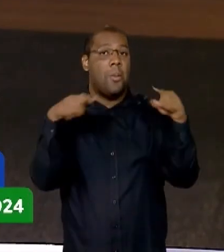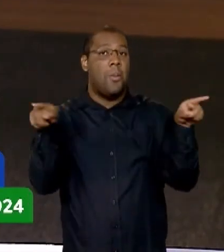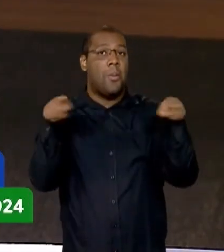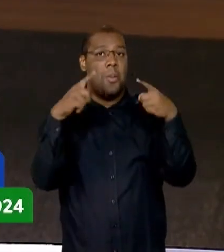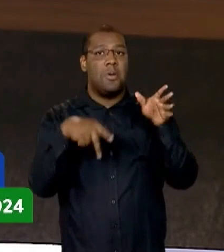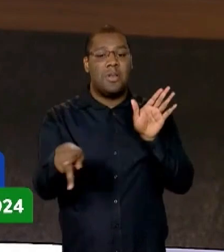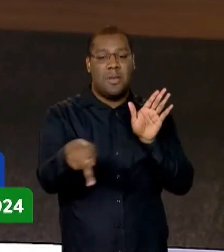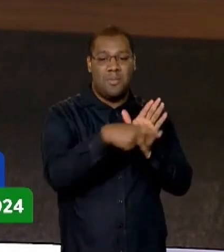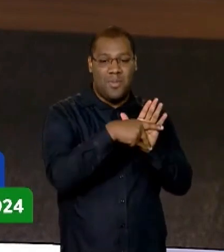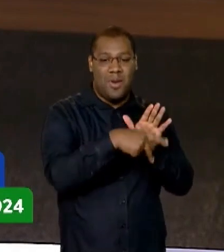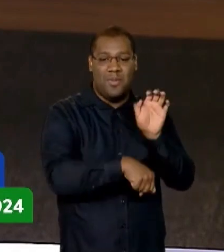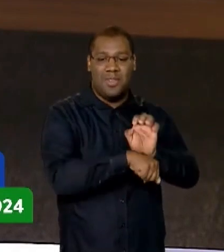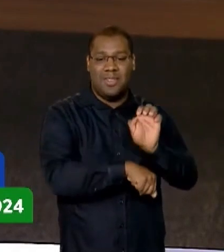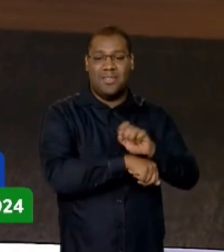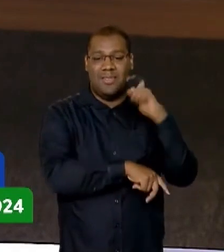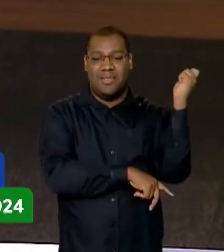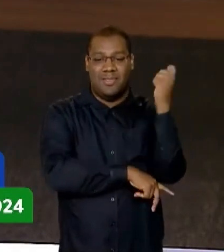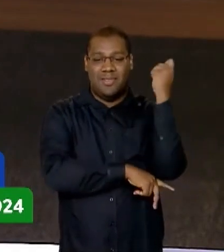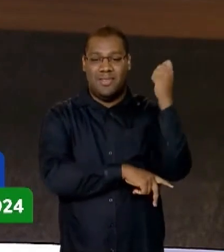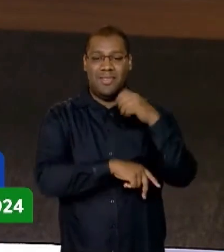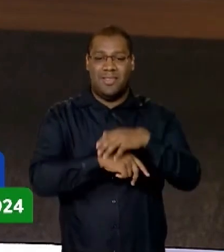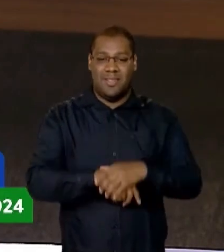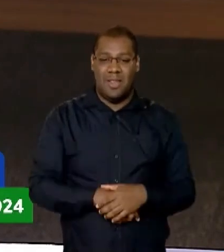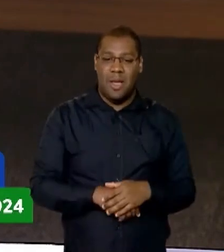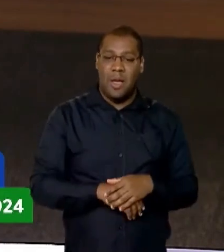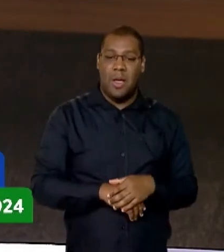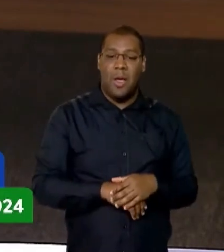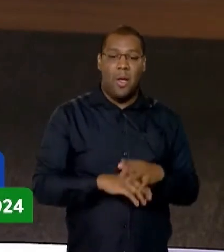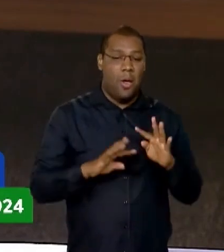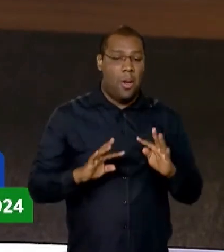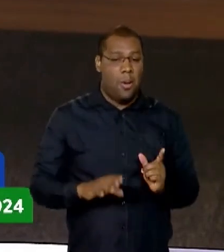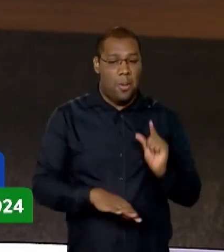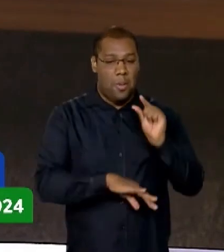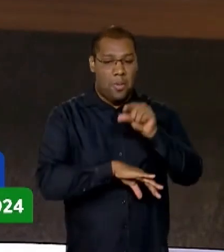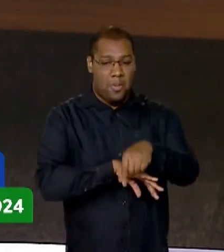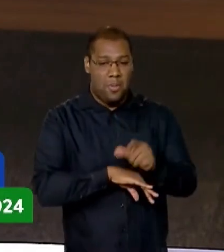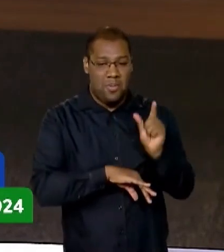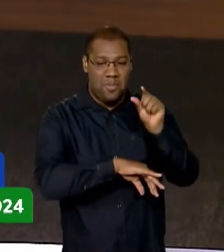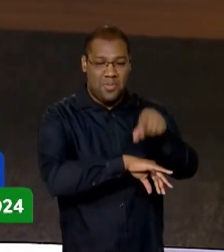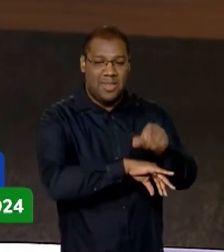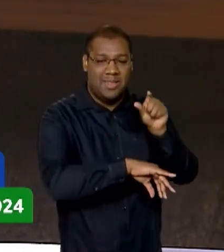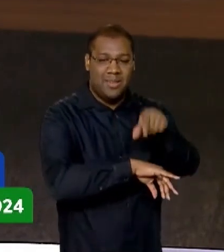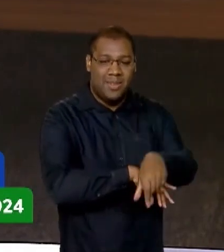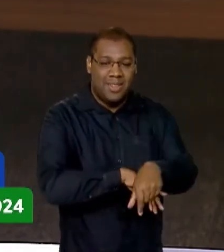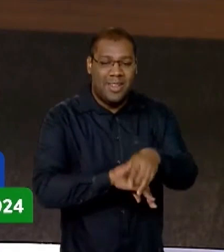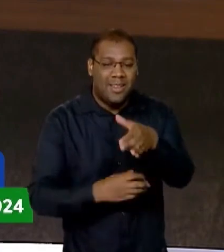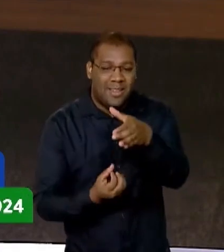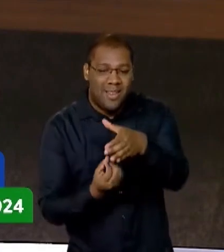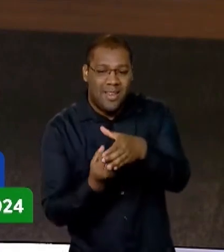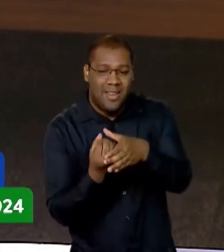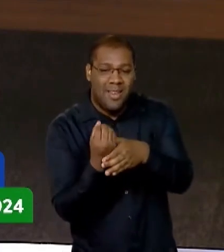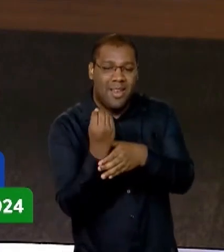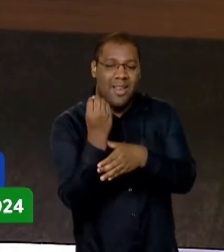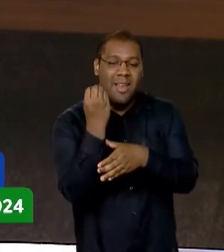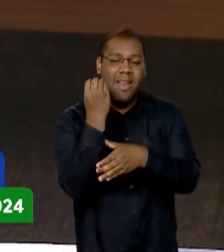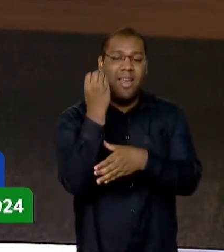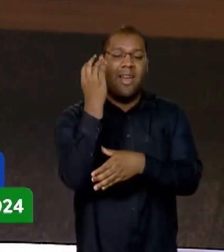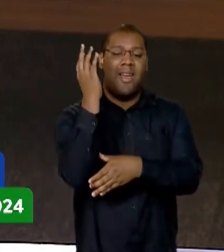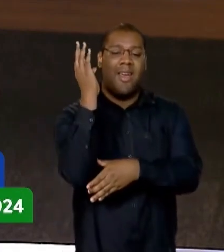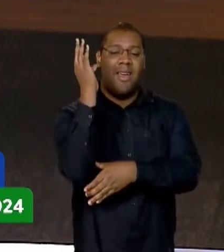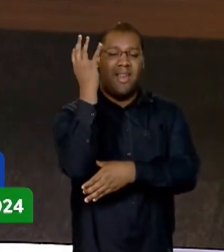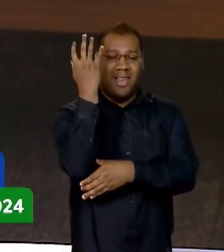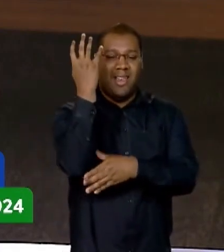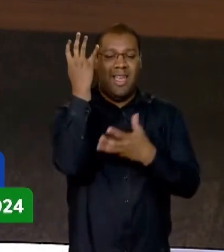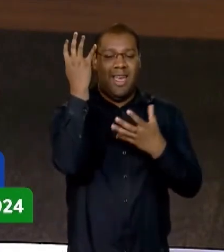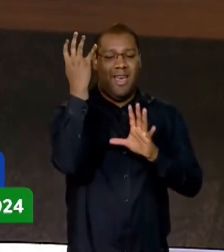sç aonde tudo que se planta dá e só o armor floresce é esse país que eu